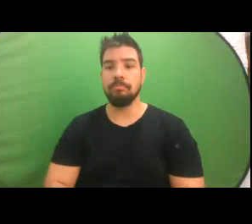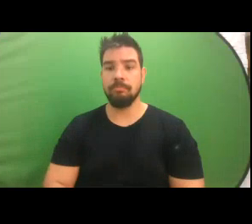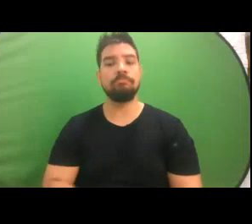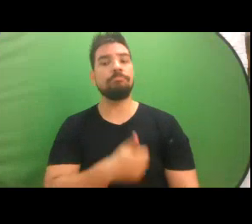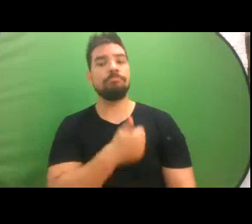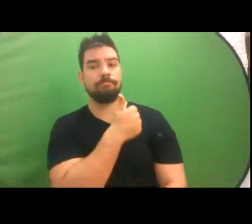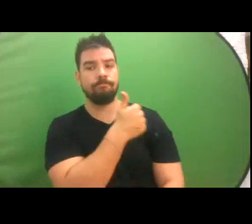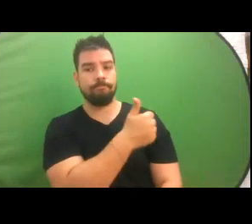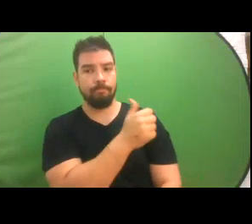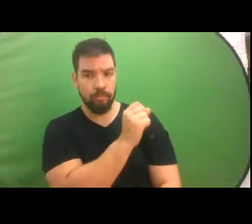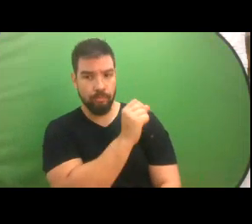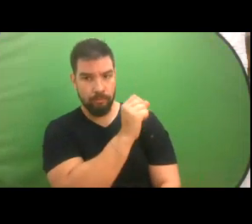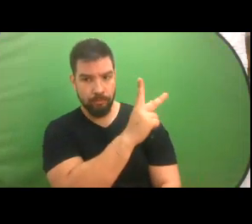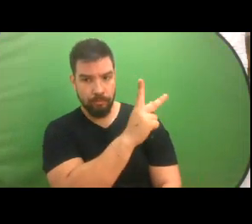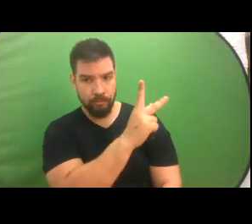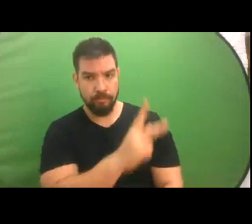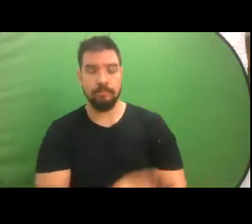bem. tá bom?